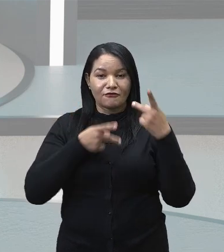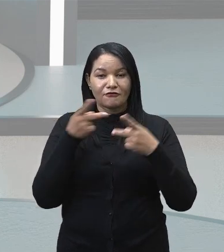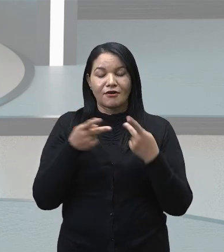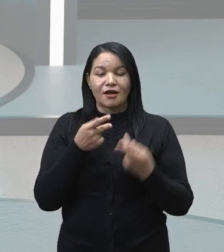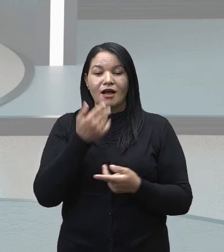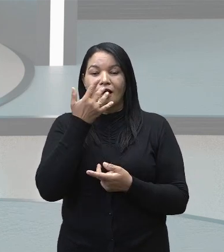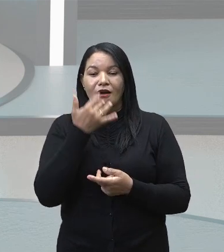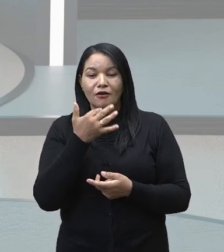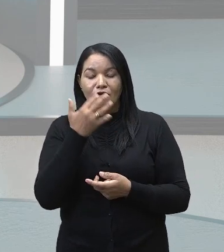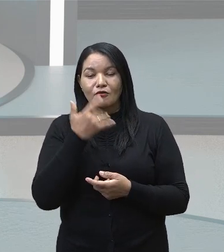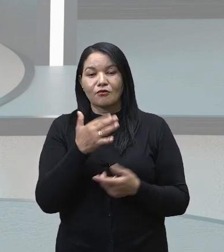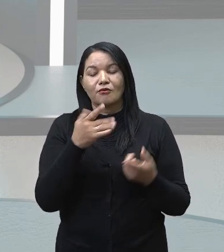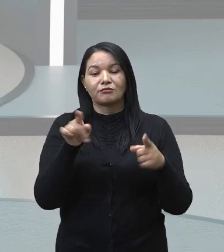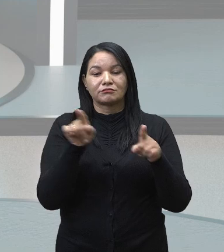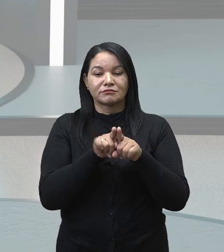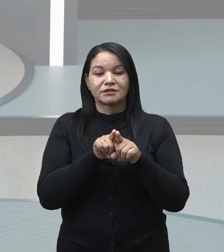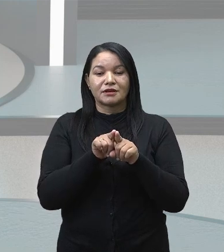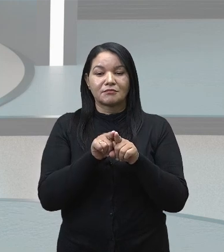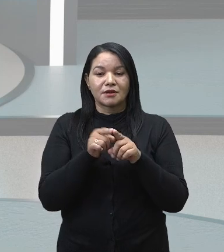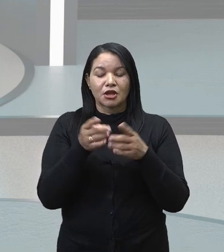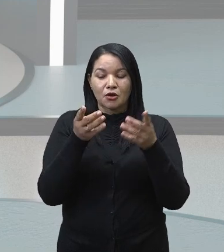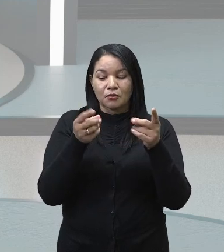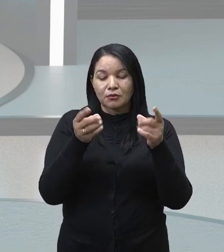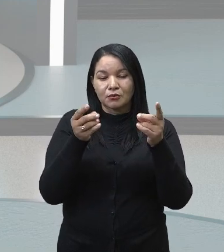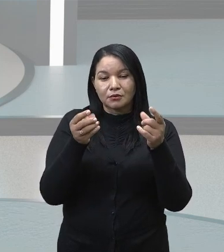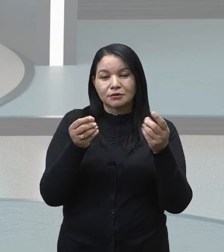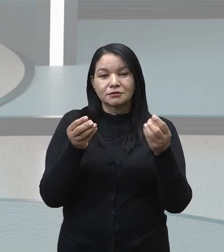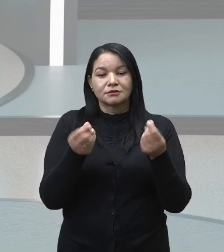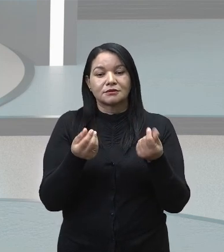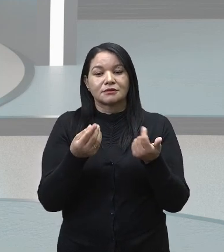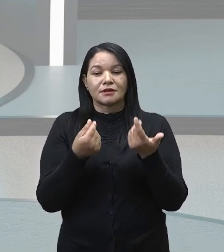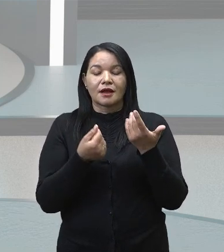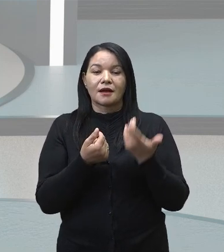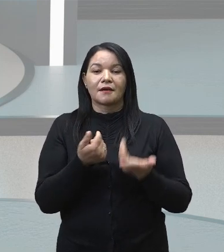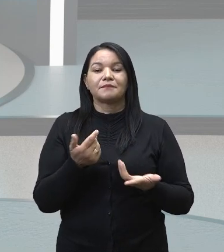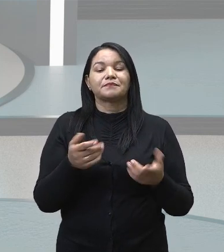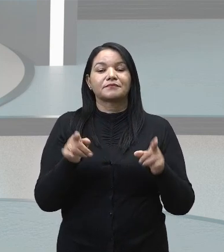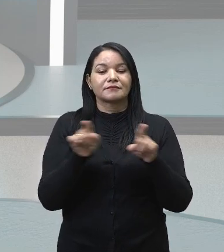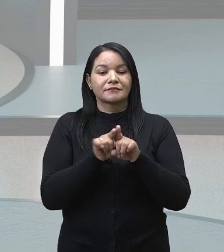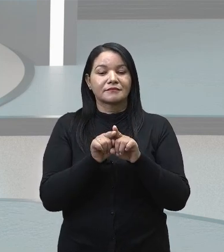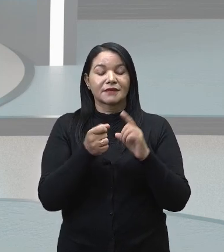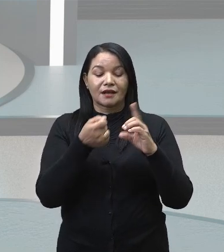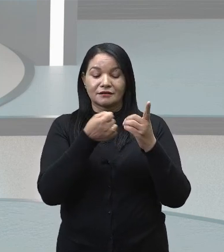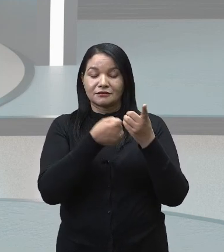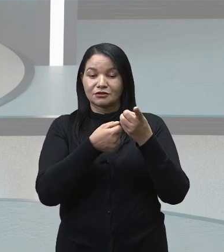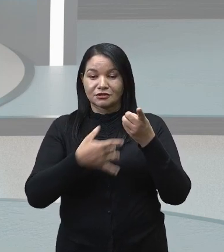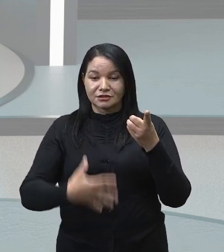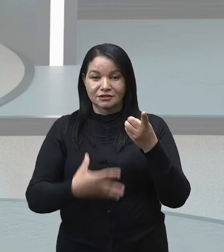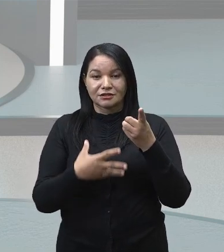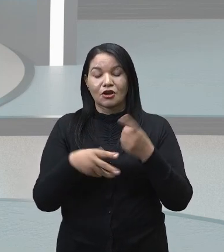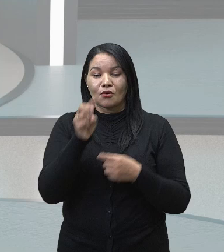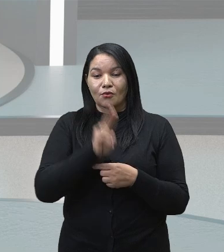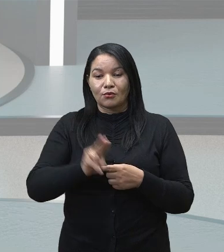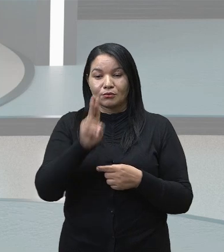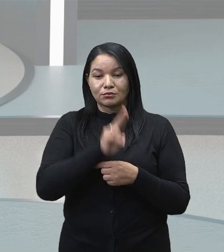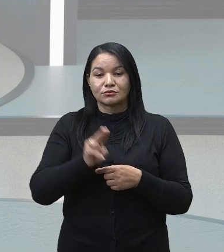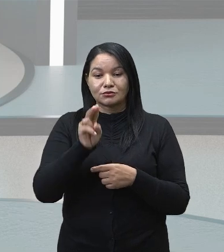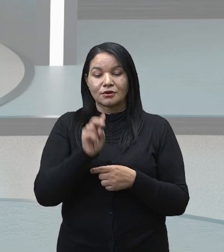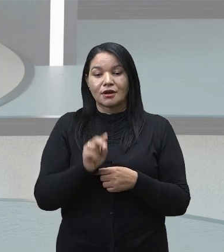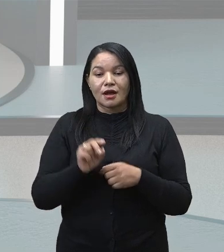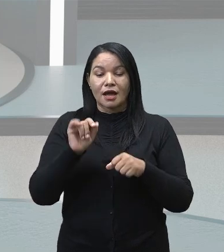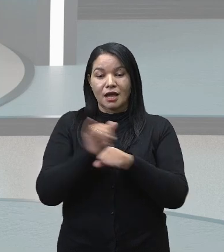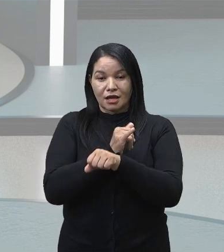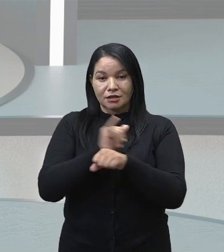textura da pétala. Então, observem que a descrição aqui, ela utiliza os recursos linguísticos, né?